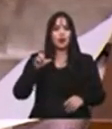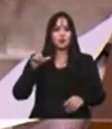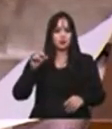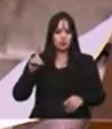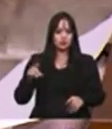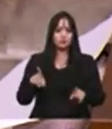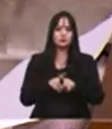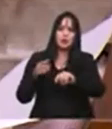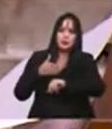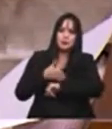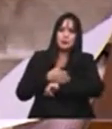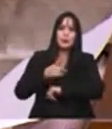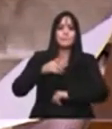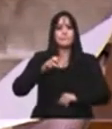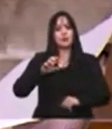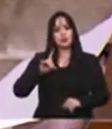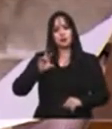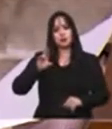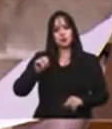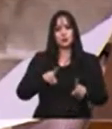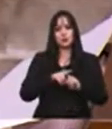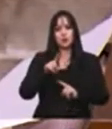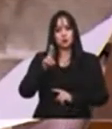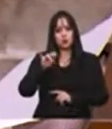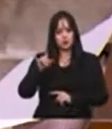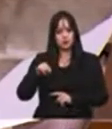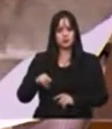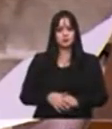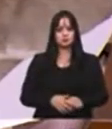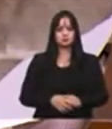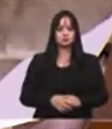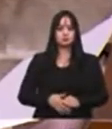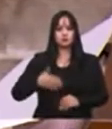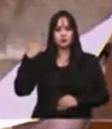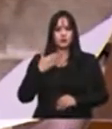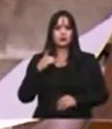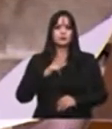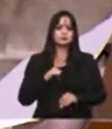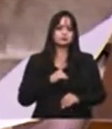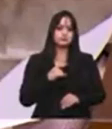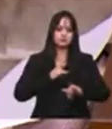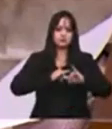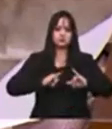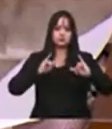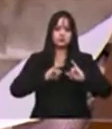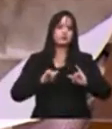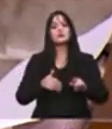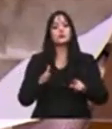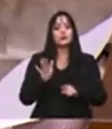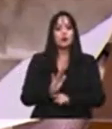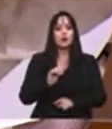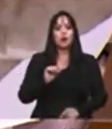Alberto Youssef, com participação de Pedro Bergamaschi e Luiz Pereira Amorim, comprovados em termos de declarações dos